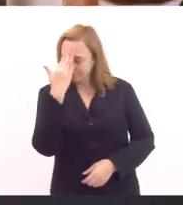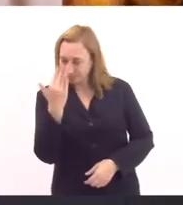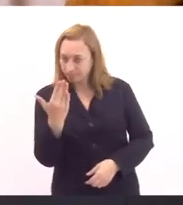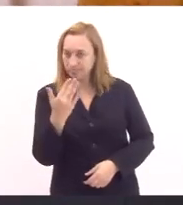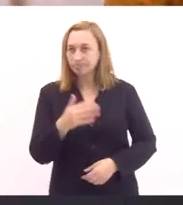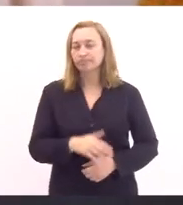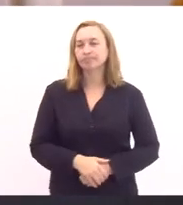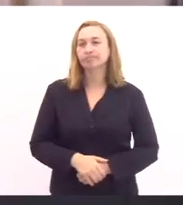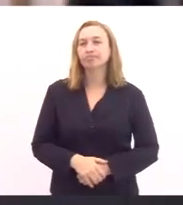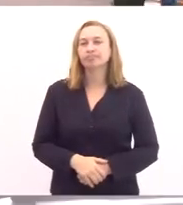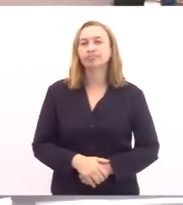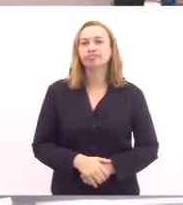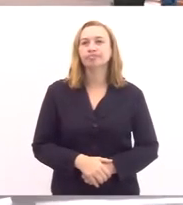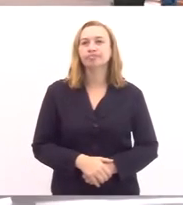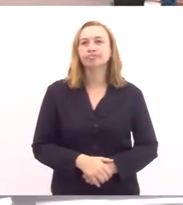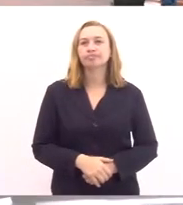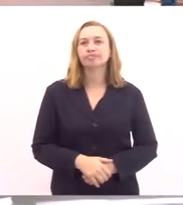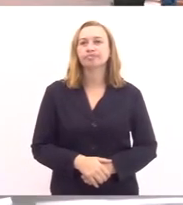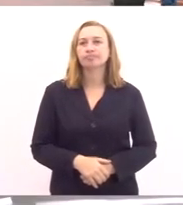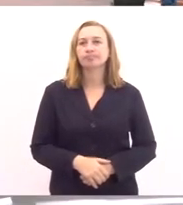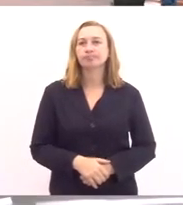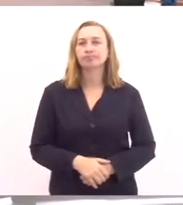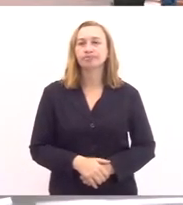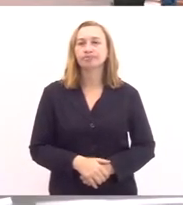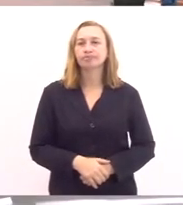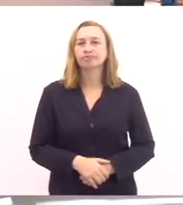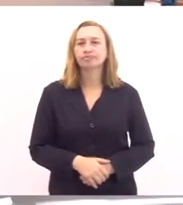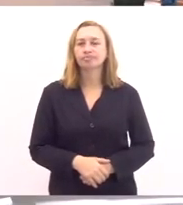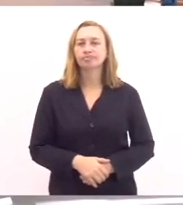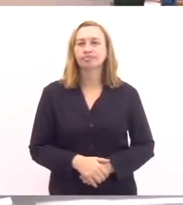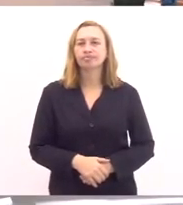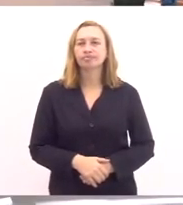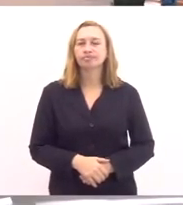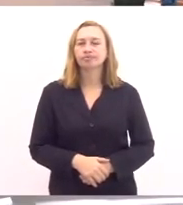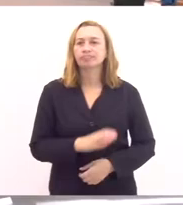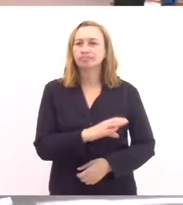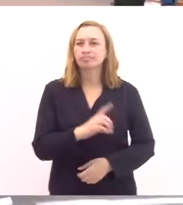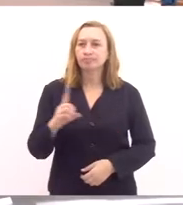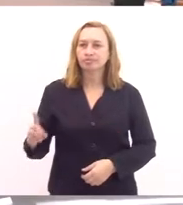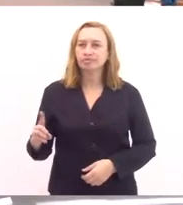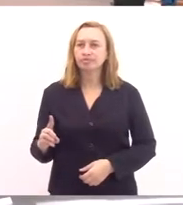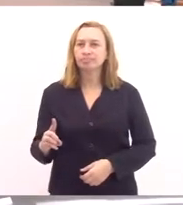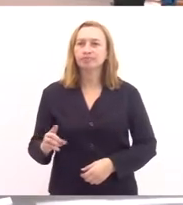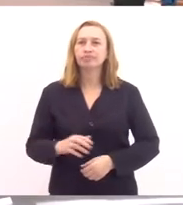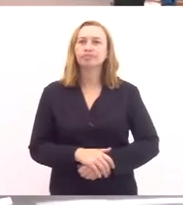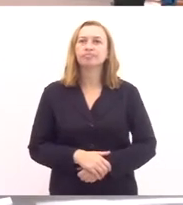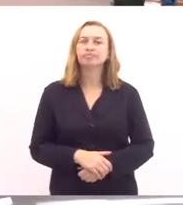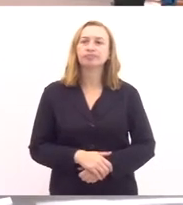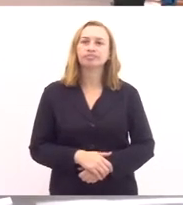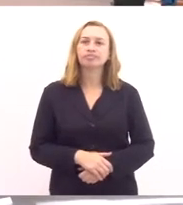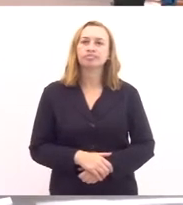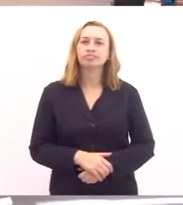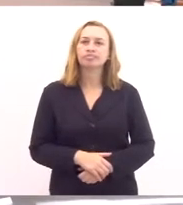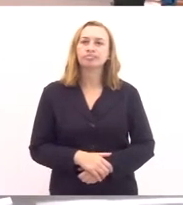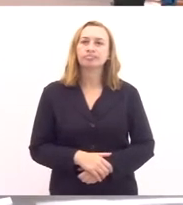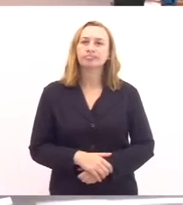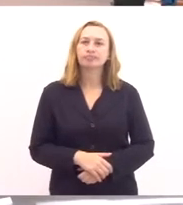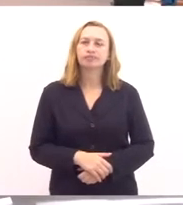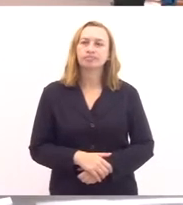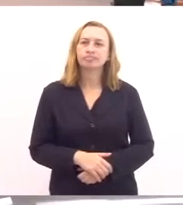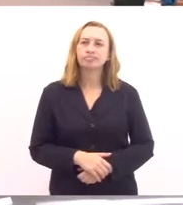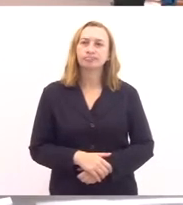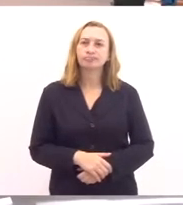aqui vamos ver se aparece aqui Como disse é a coordenadora do Observatório obstétrico brasileiro